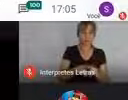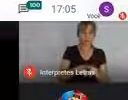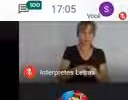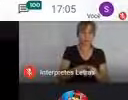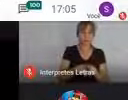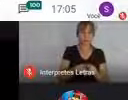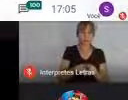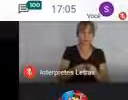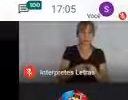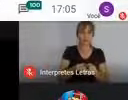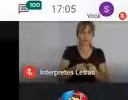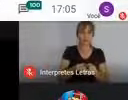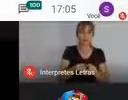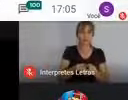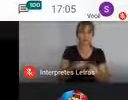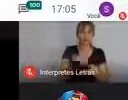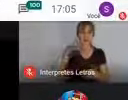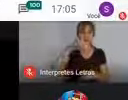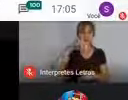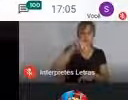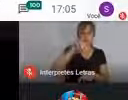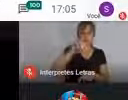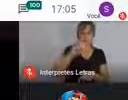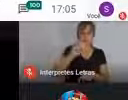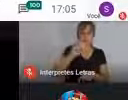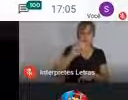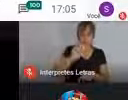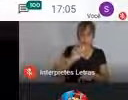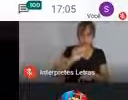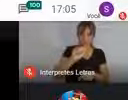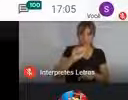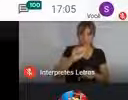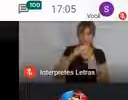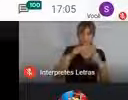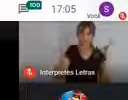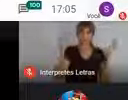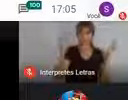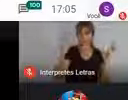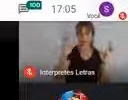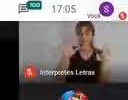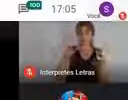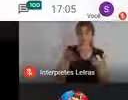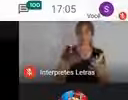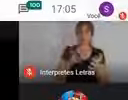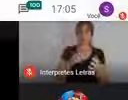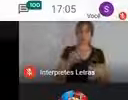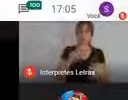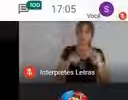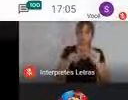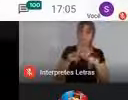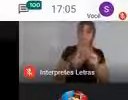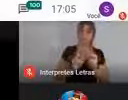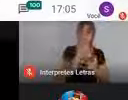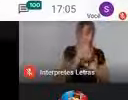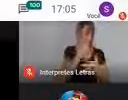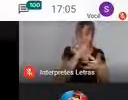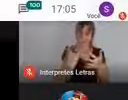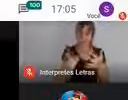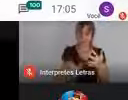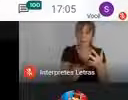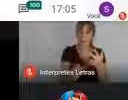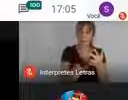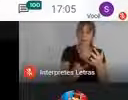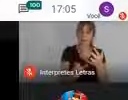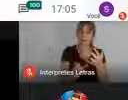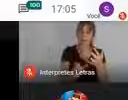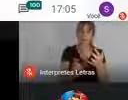Então os quilombolas aí do Nordeste Paraense disseram todas essas palavras. Algumas delas devem ter tem origem